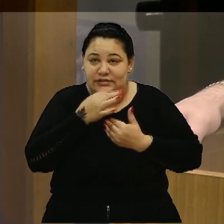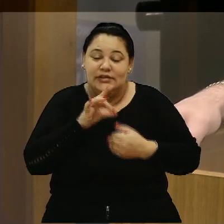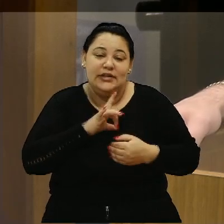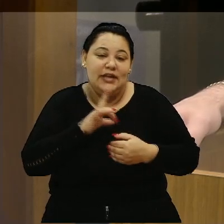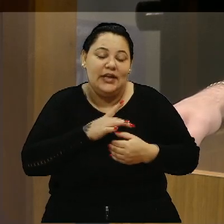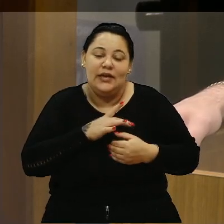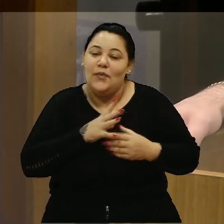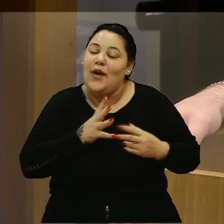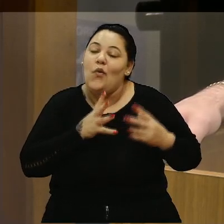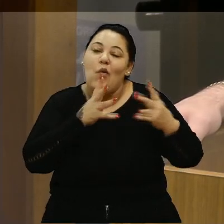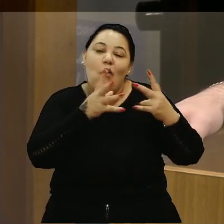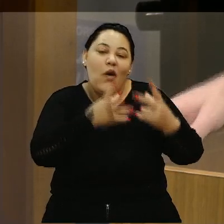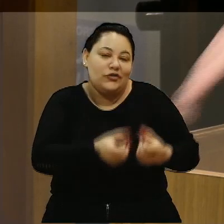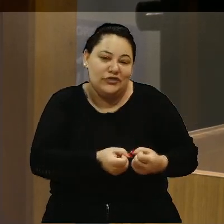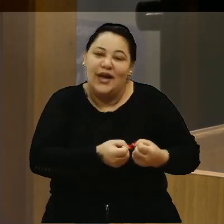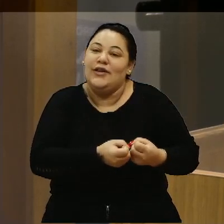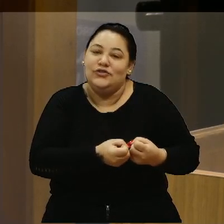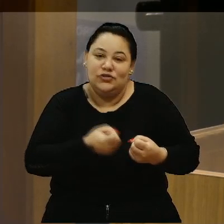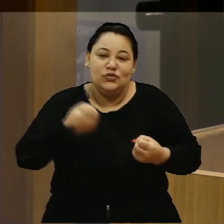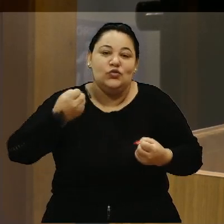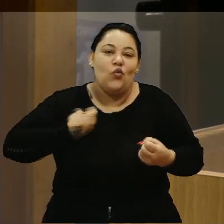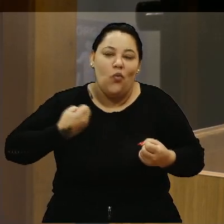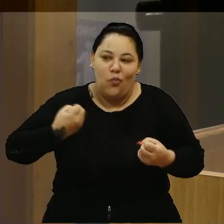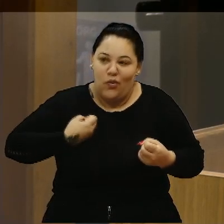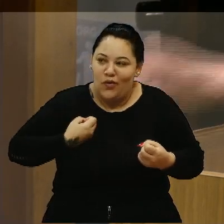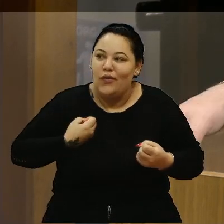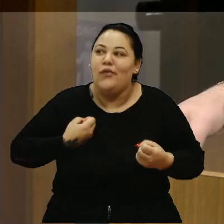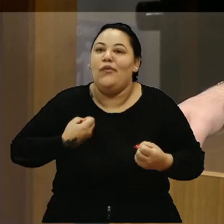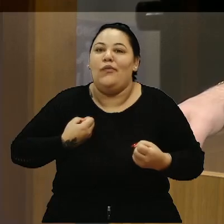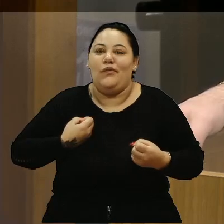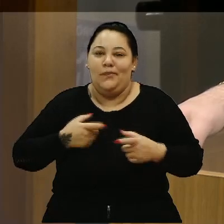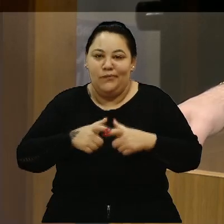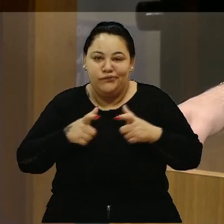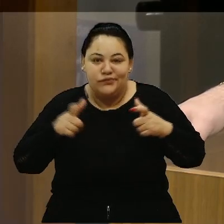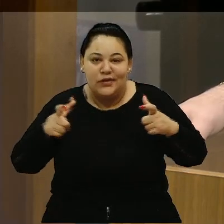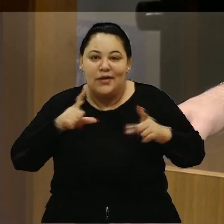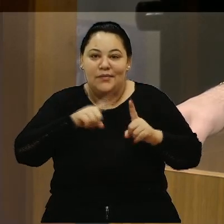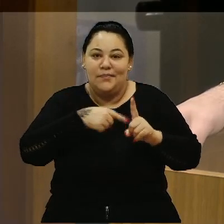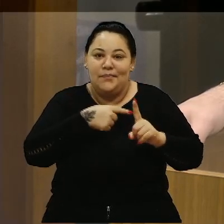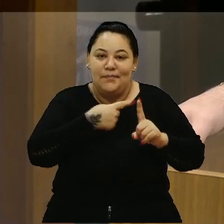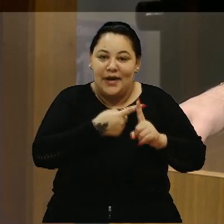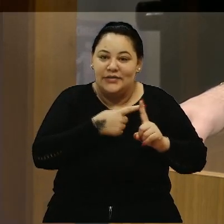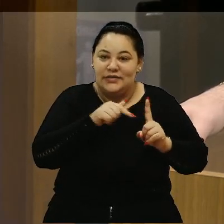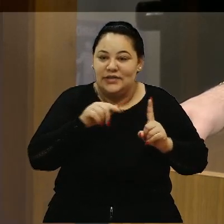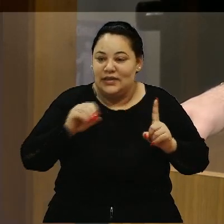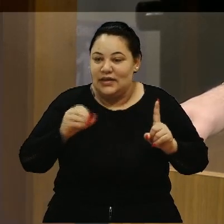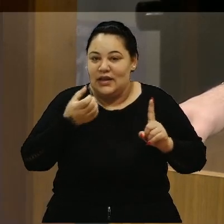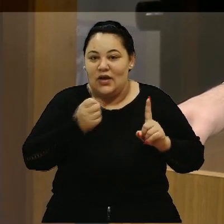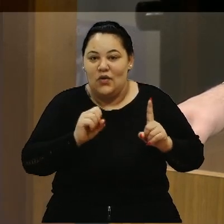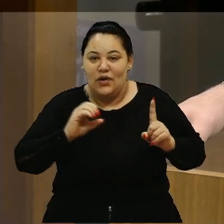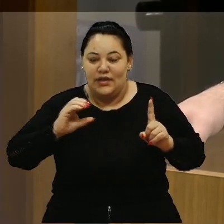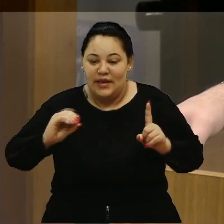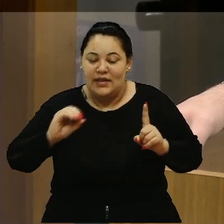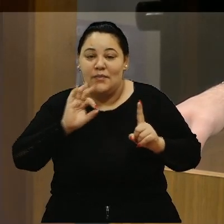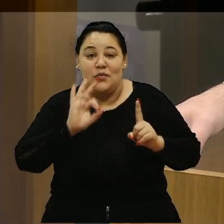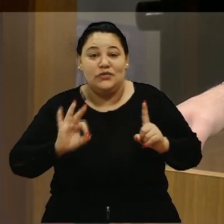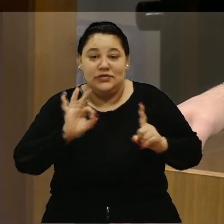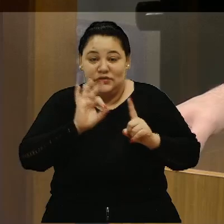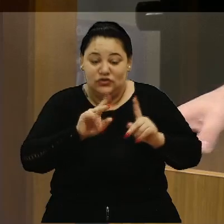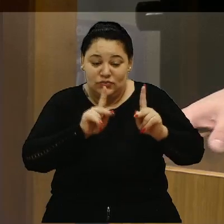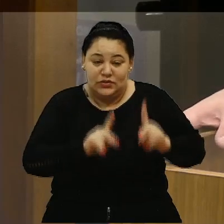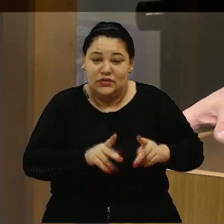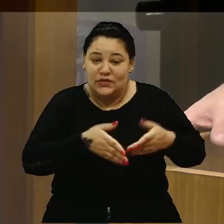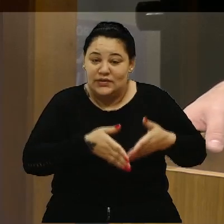número, vasto, quando eu digo vasto, é mais de 70%, 80% de descendentes de italiano.